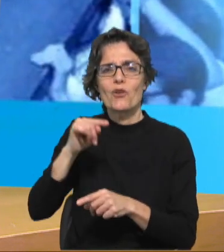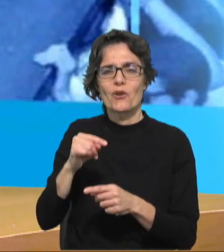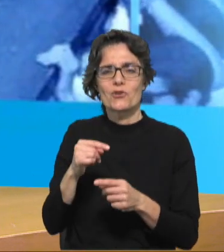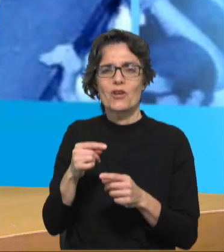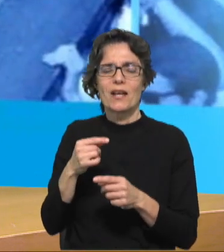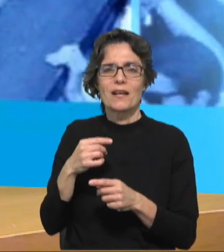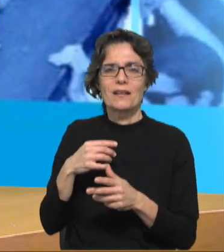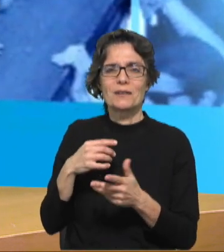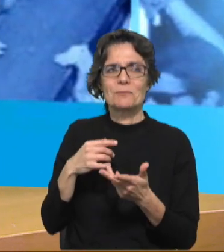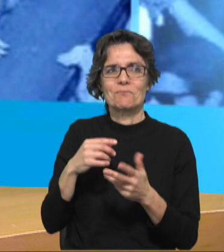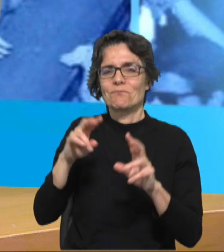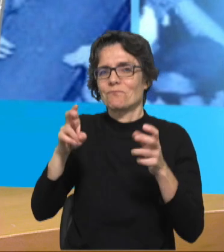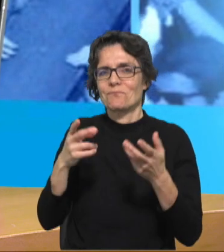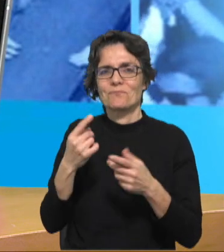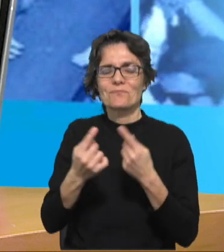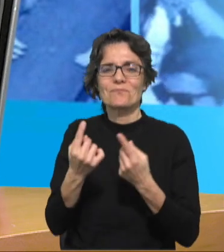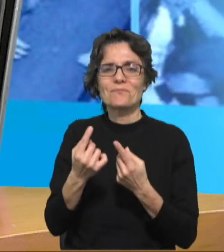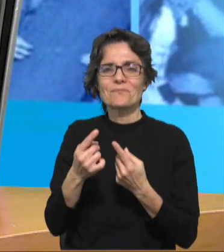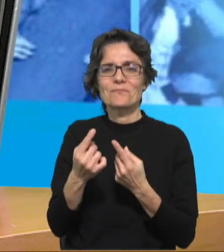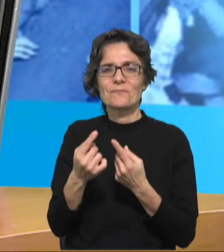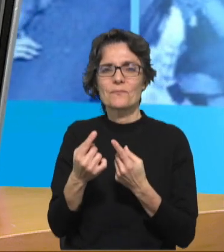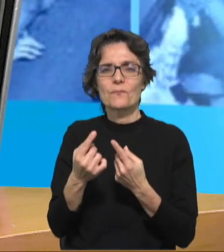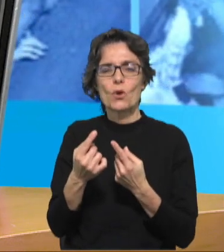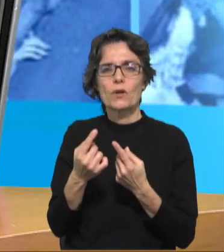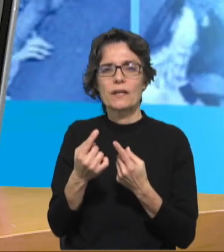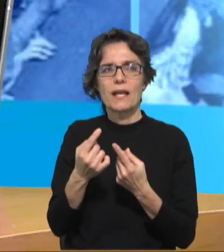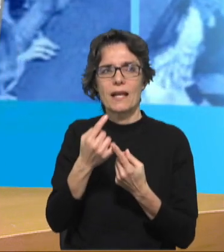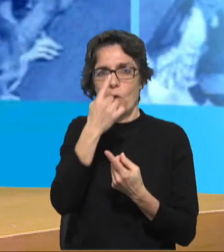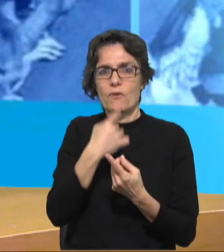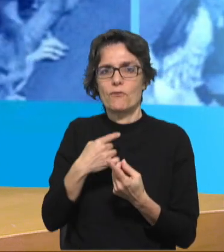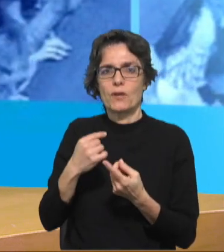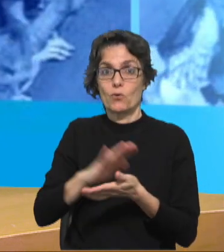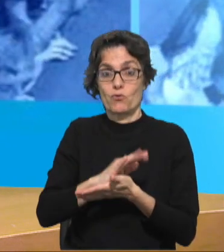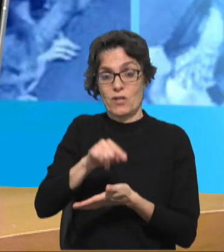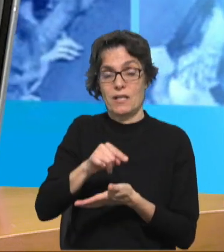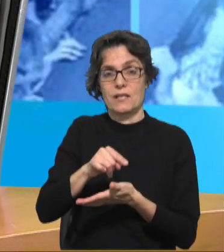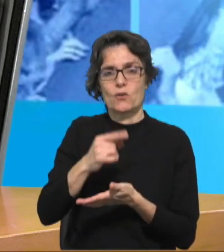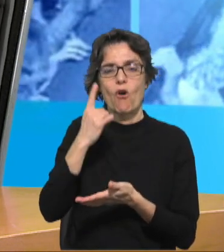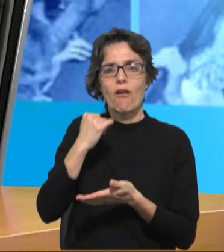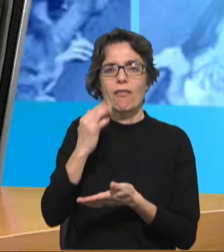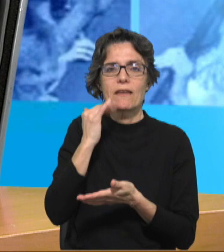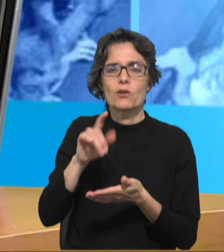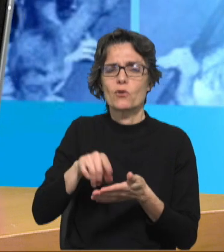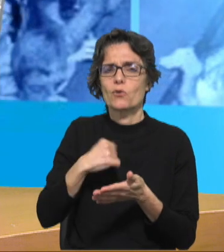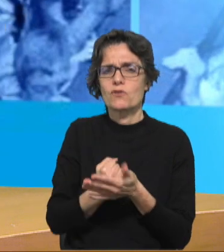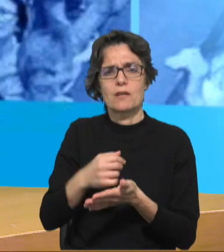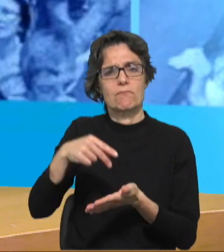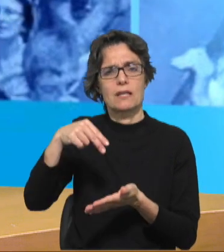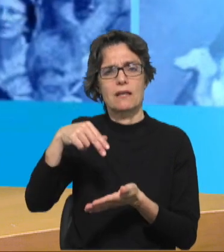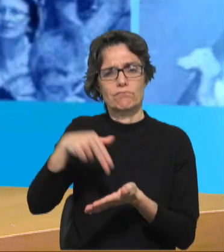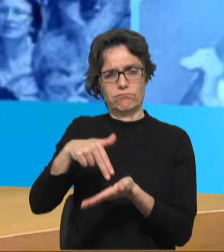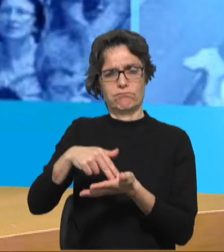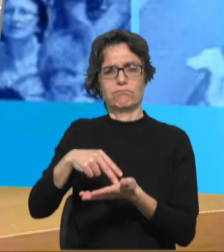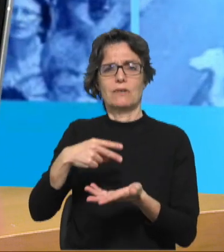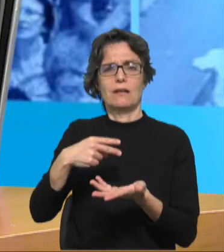usado. E a defesa sempre procurou ser esse, como diz o editorial, esse paladino da defesa, da justiça, dar voz